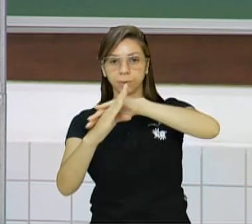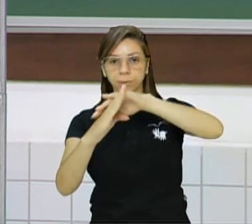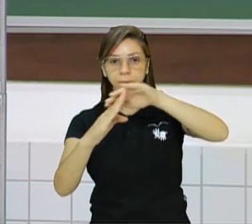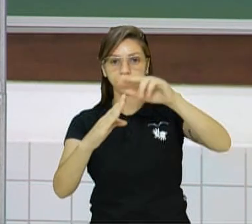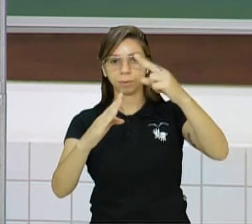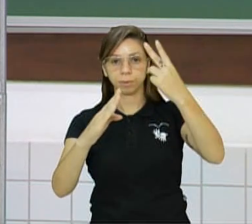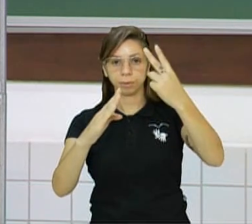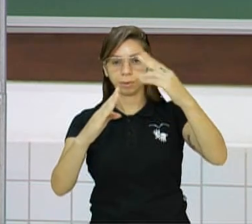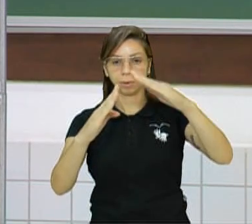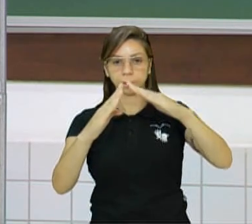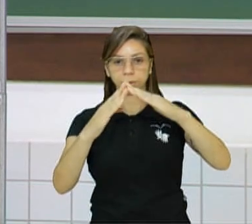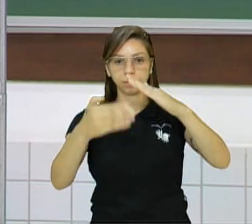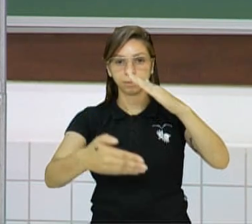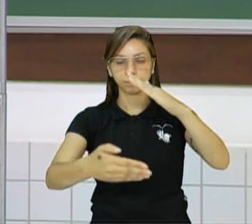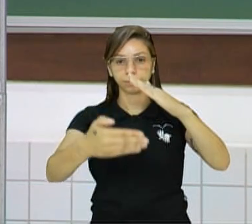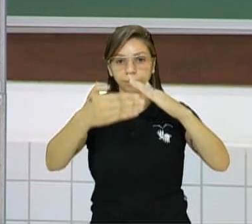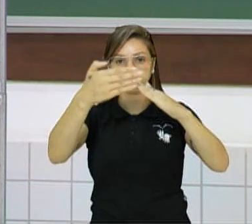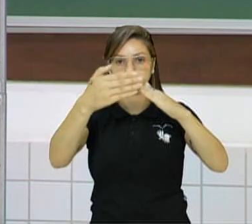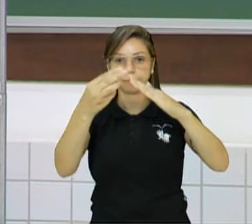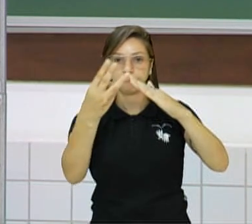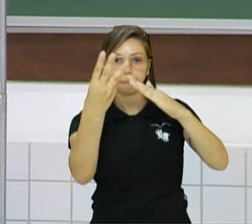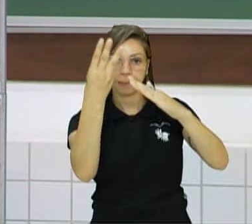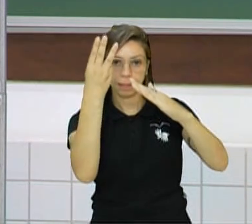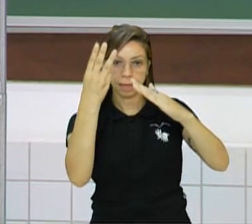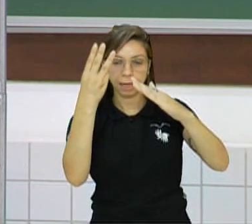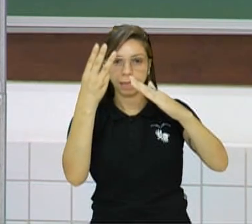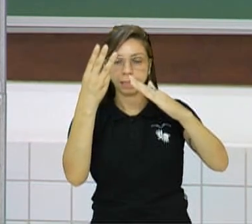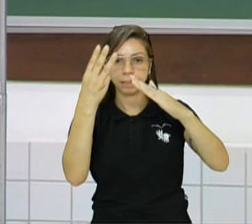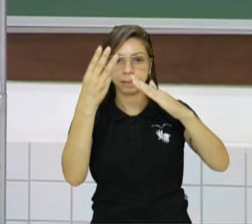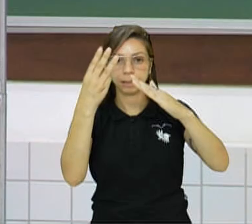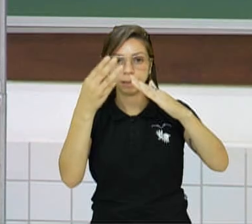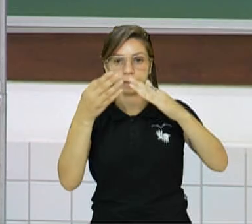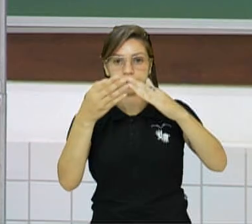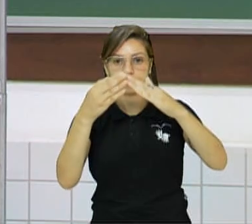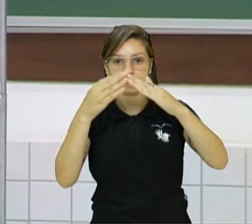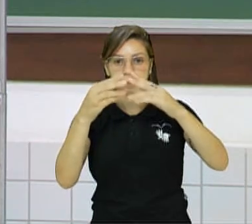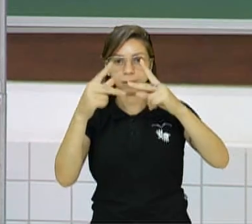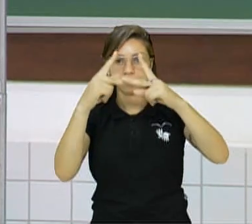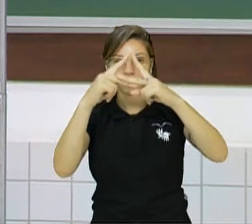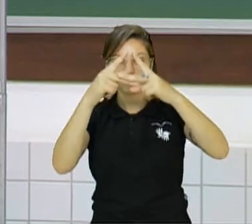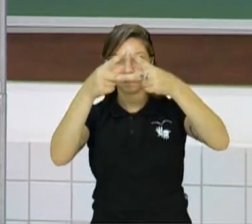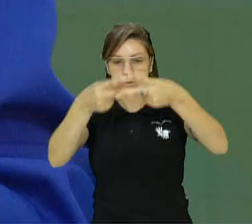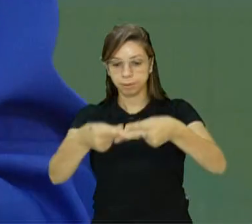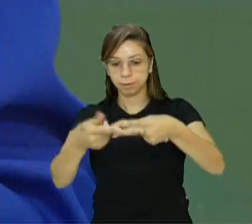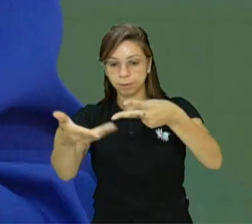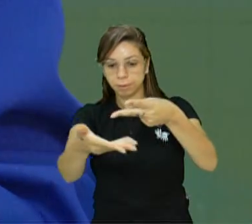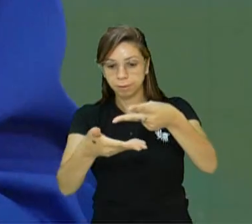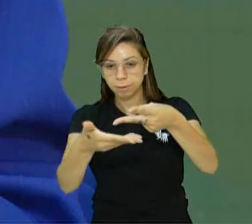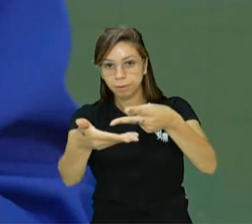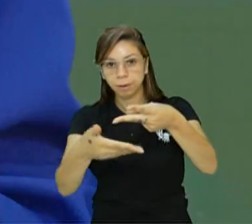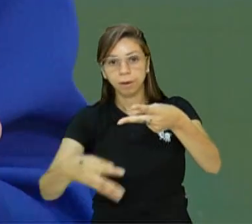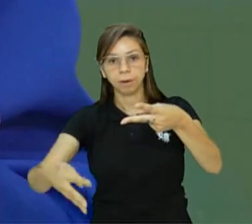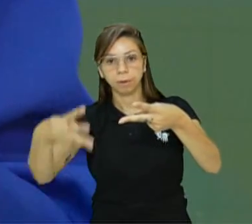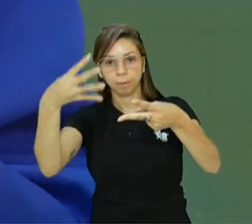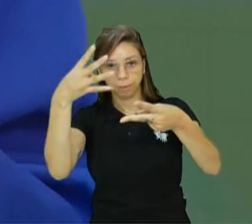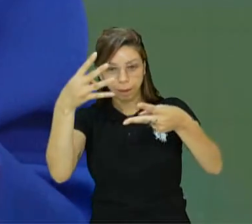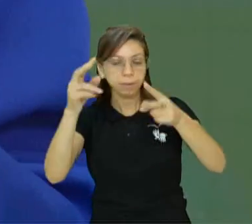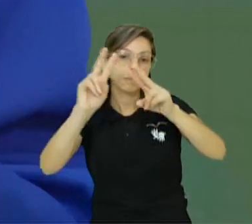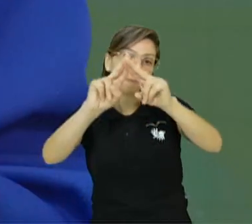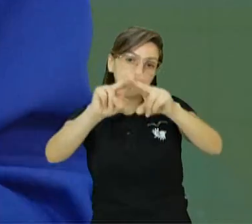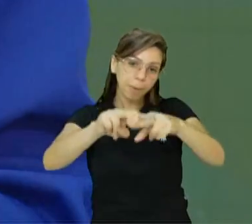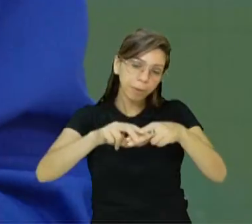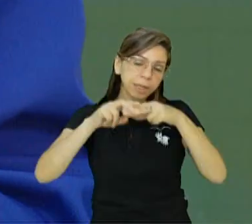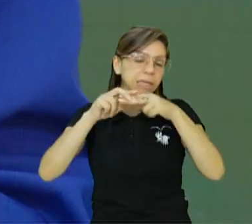esta pirâmide aqui, de base triangular, é o nosso menor poliedro. Tem